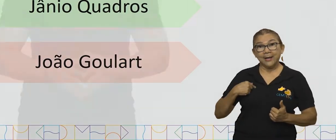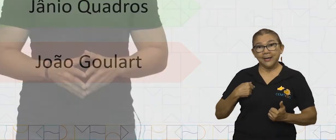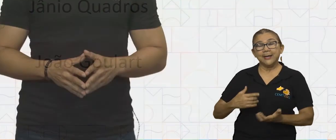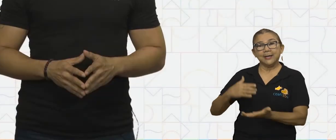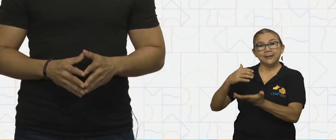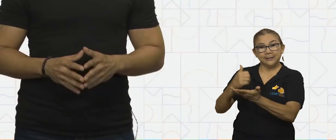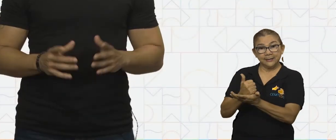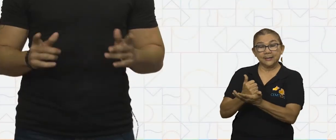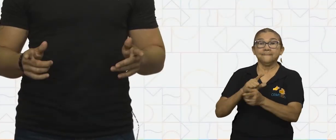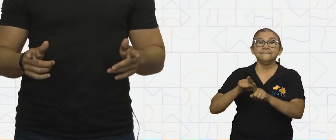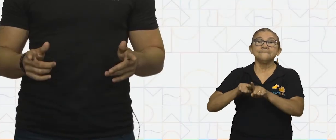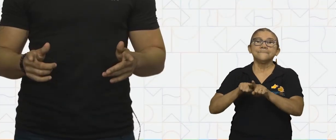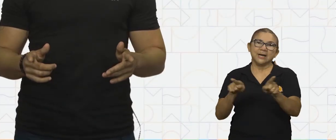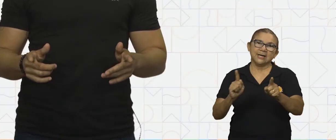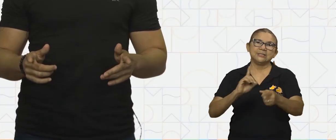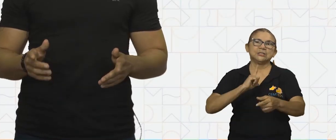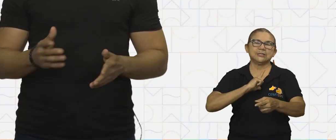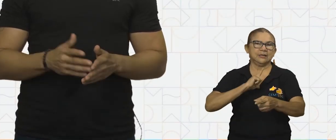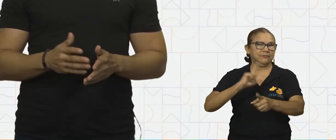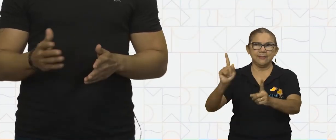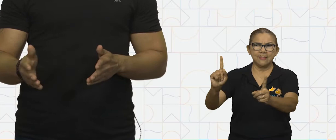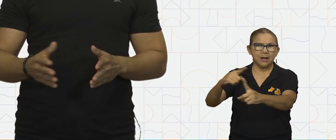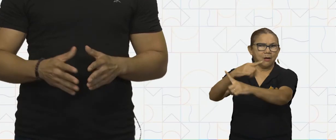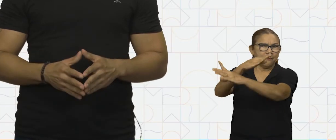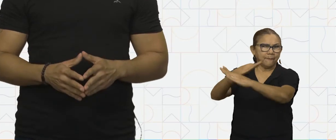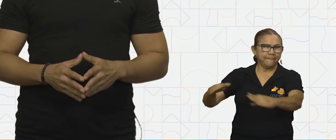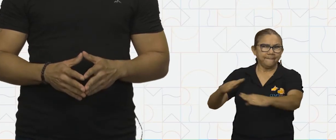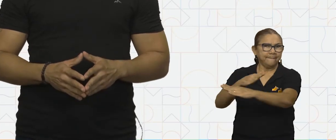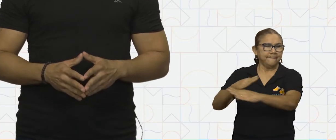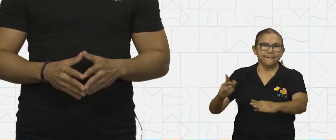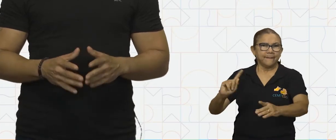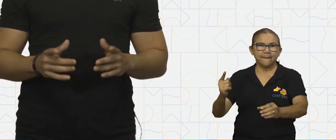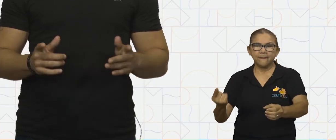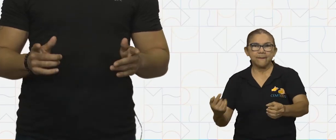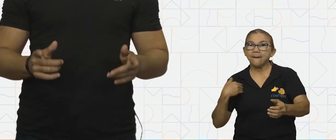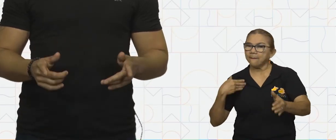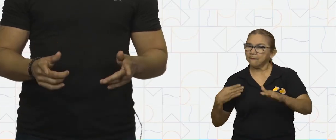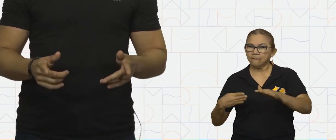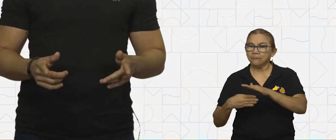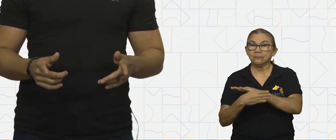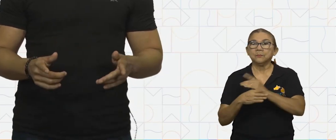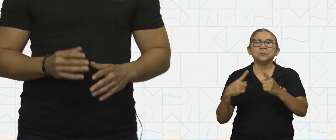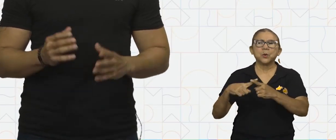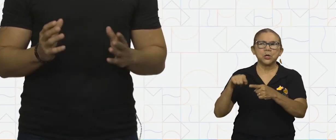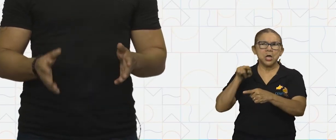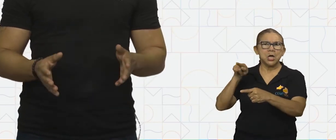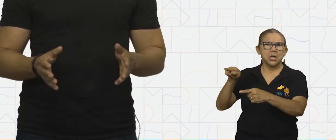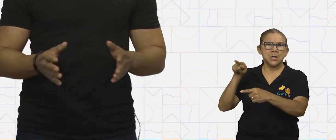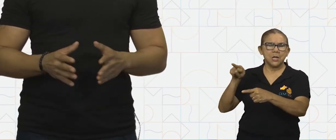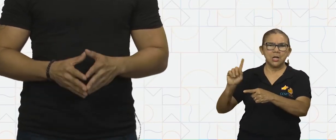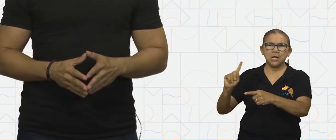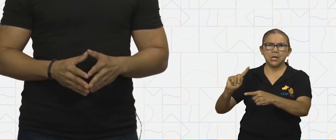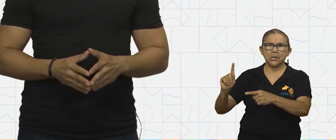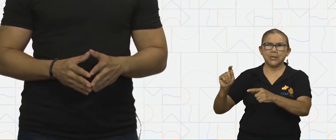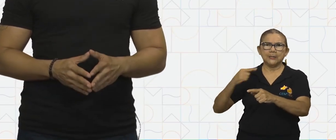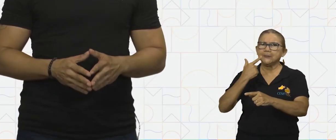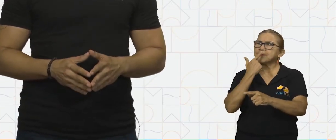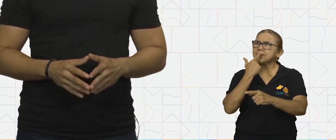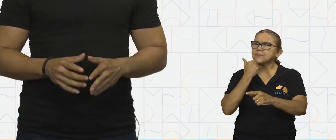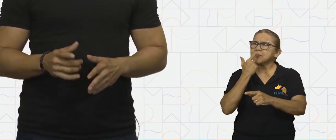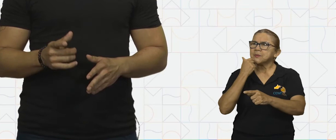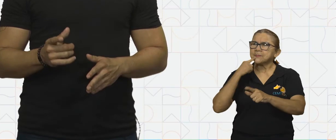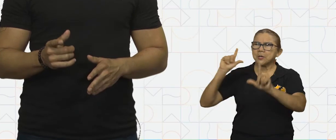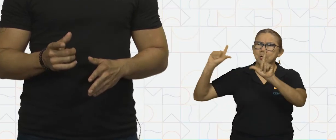um veto militar à posse de Jango, como era chamado João Goulart, acusado de comunista. A solução para a crise